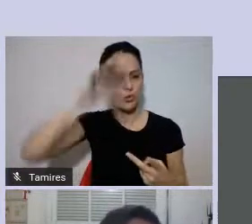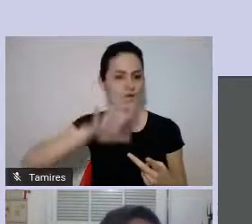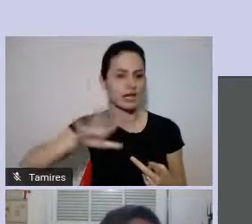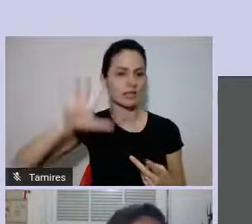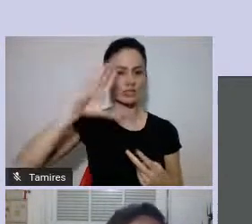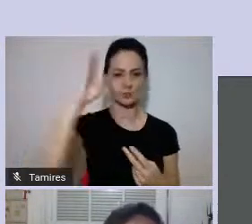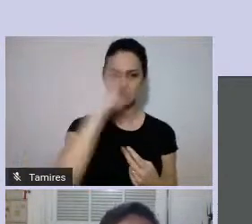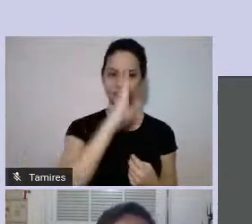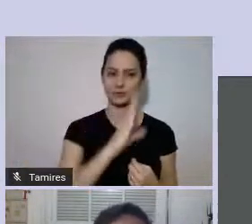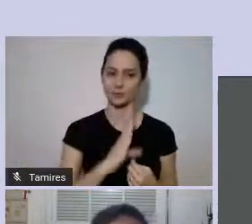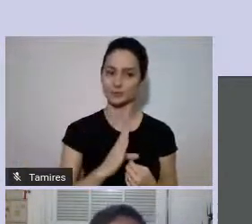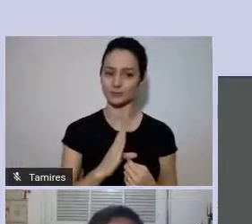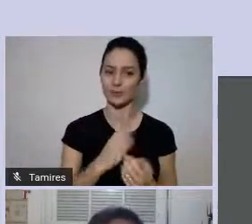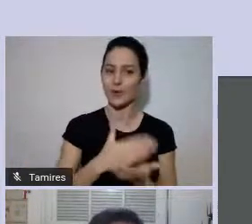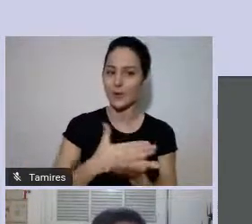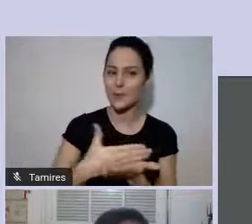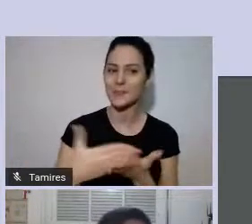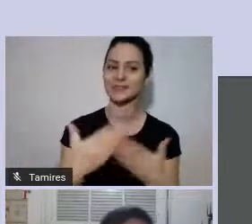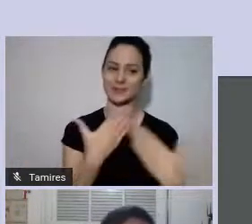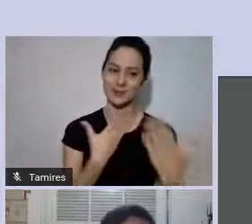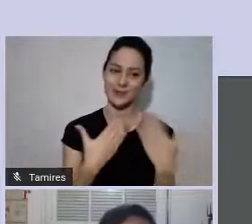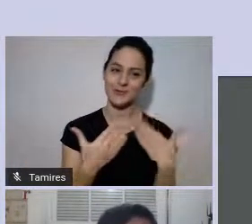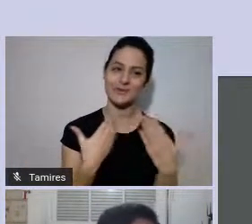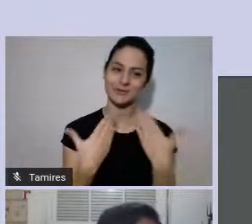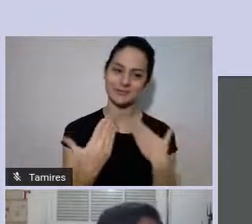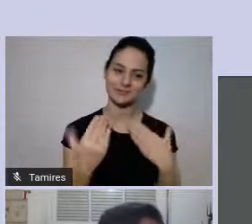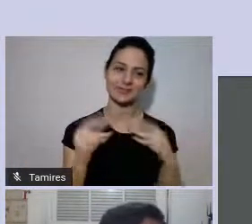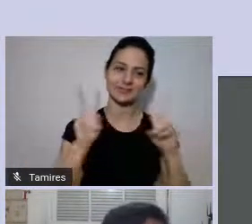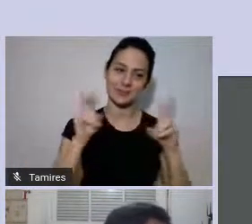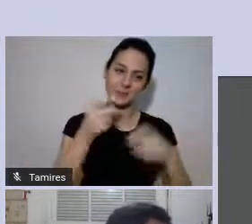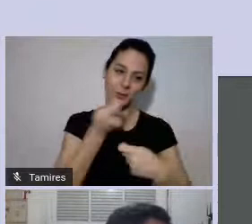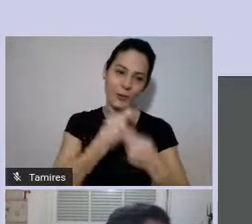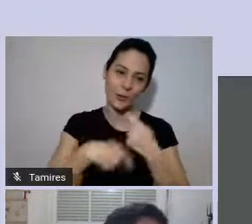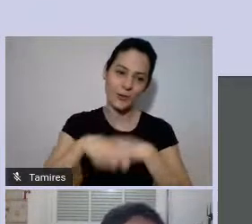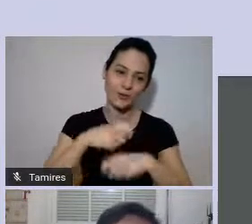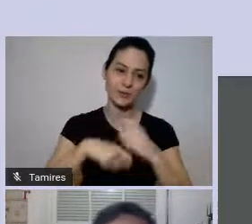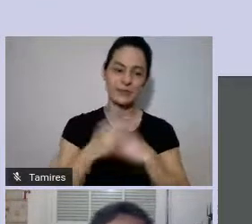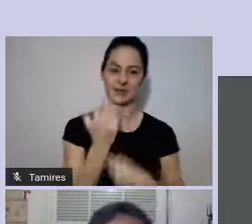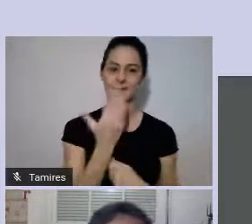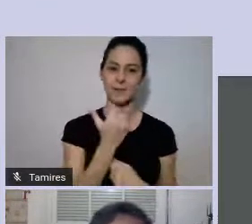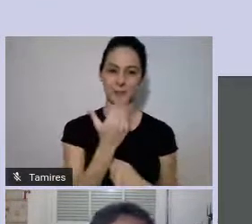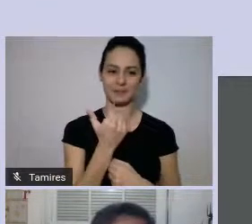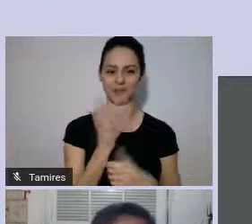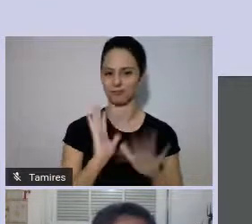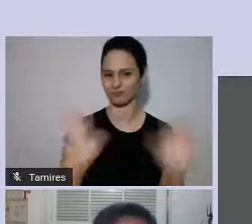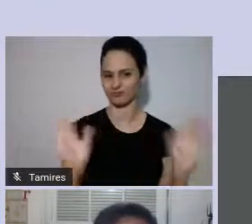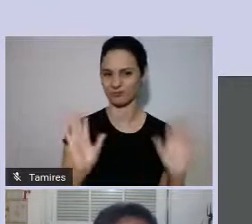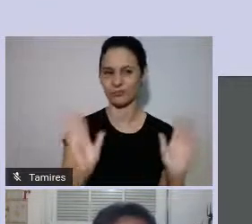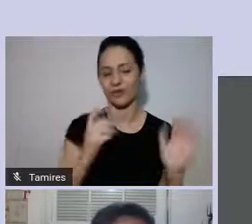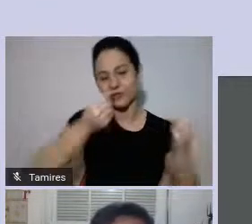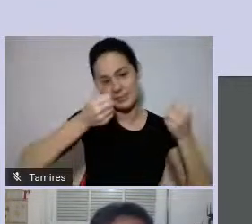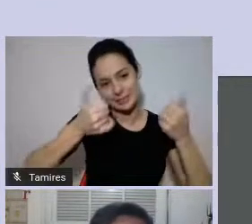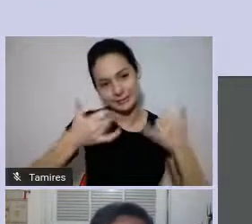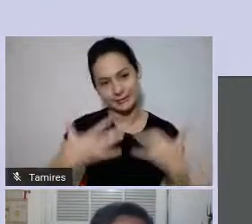seja, já começamos aqui nossa conversa pela economia alimentar. Bom, mas eu não vou falar sobre a alimentação do ponto